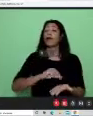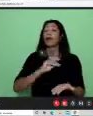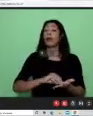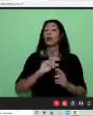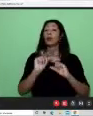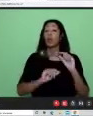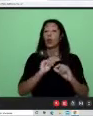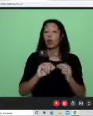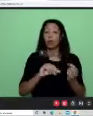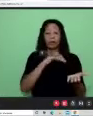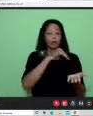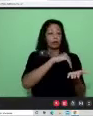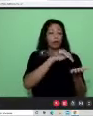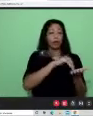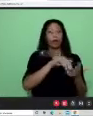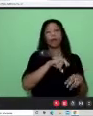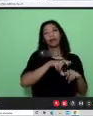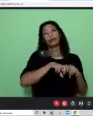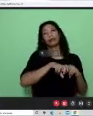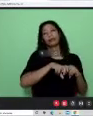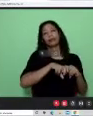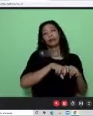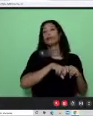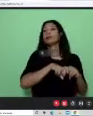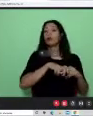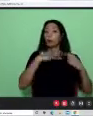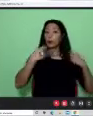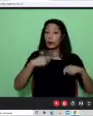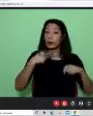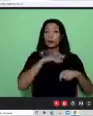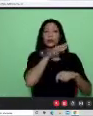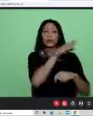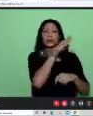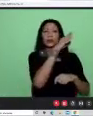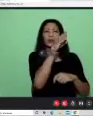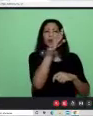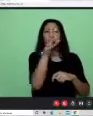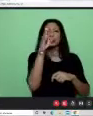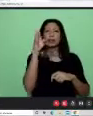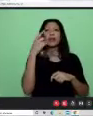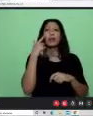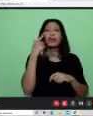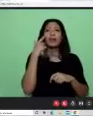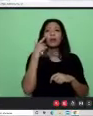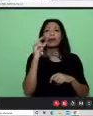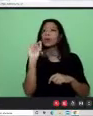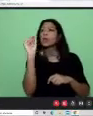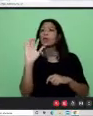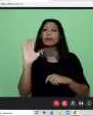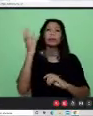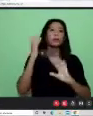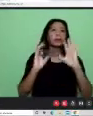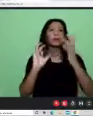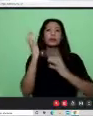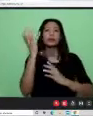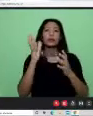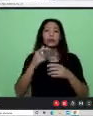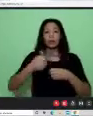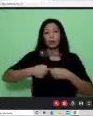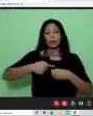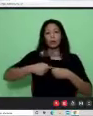Secretaria de Saúde e ir visitar a realidade das unidades básicas, a realidade dos munícipes. O que falta isso,